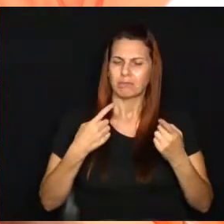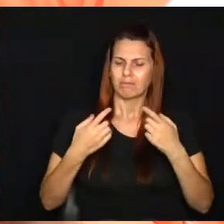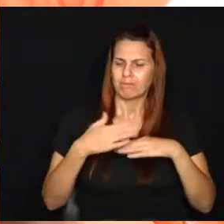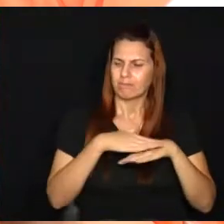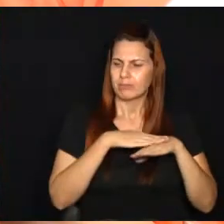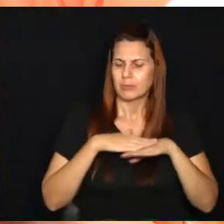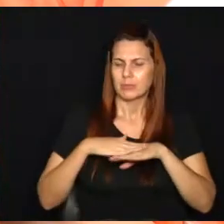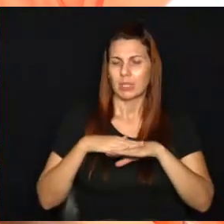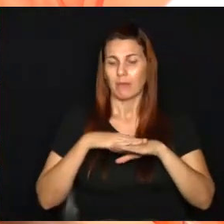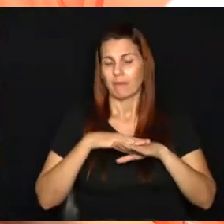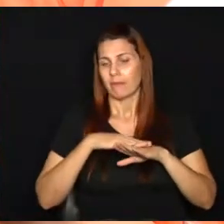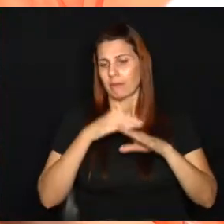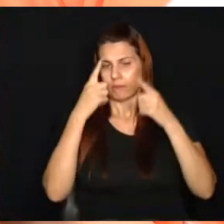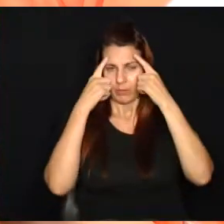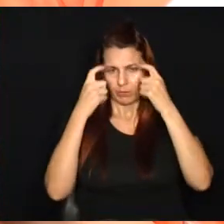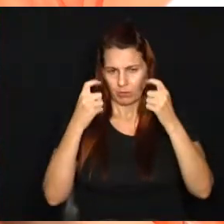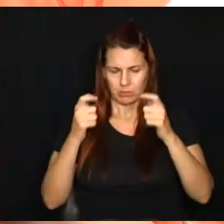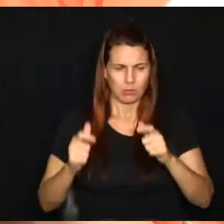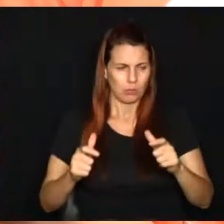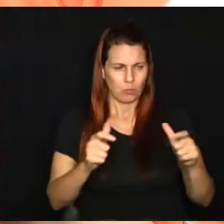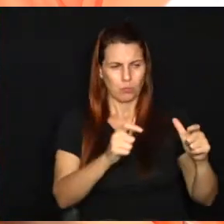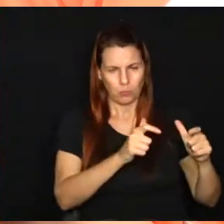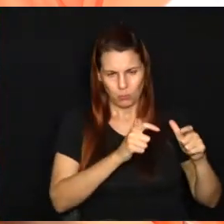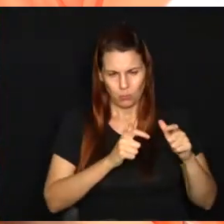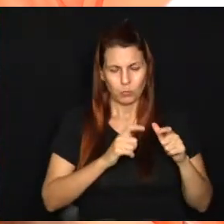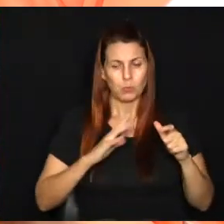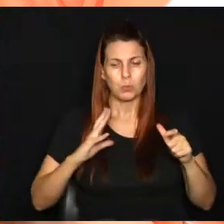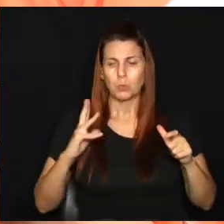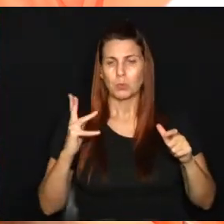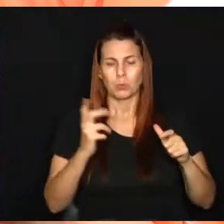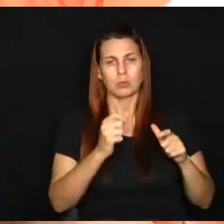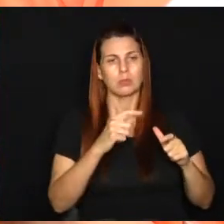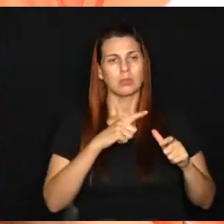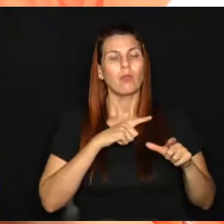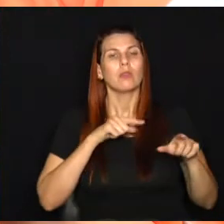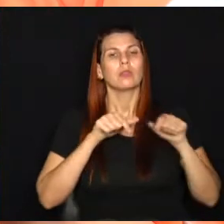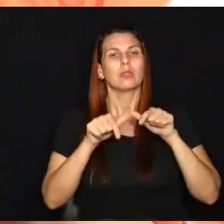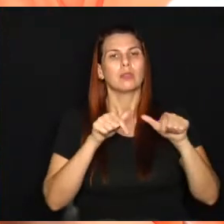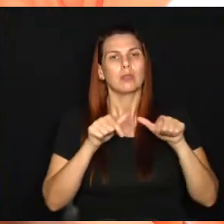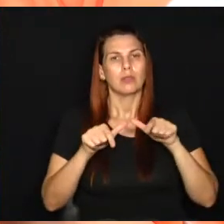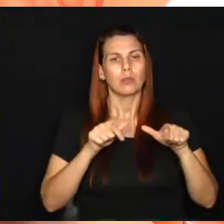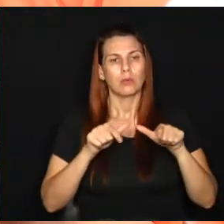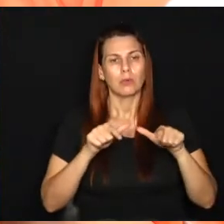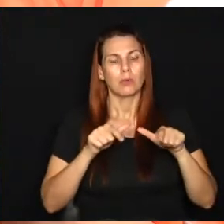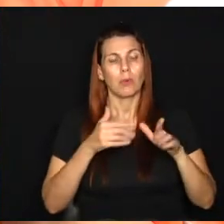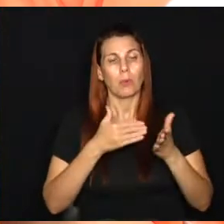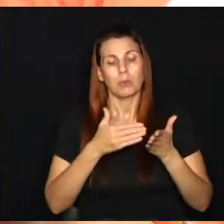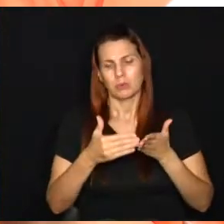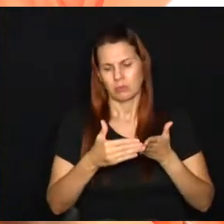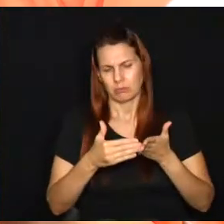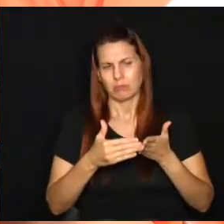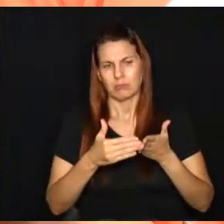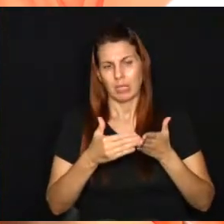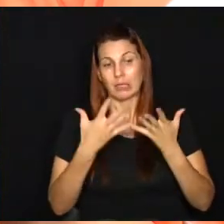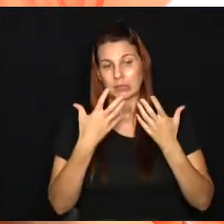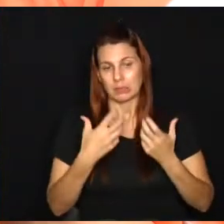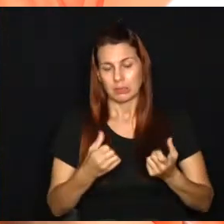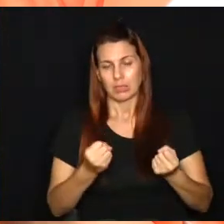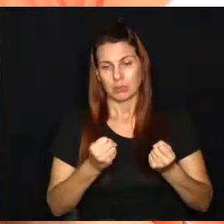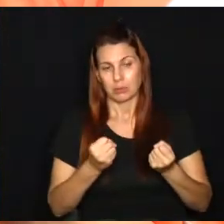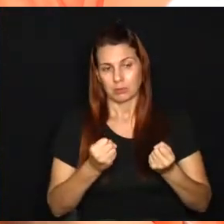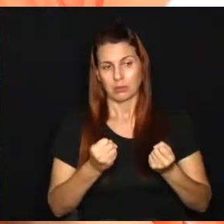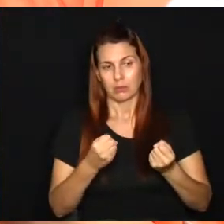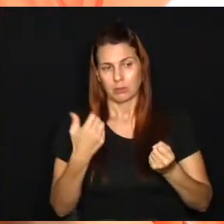violência. Em todos os espaços em que foi implementado esse serviço, teve uma aceitação muito